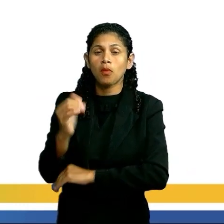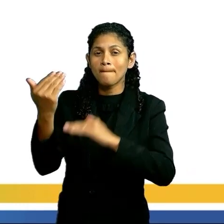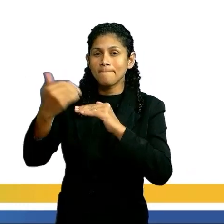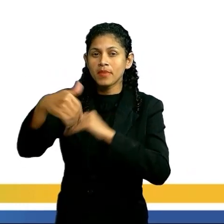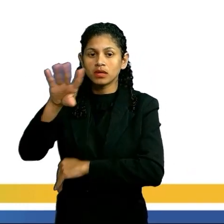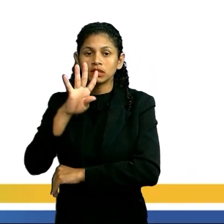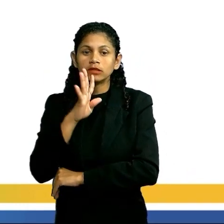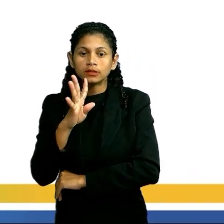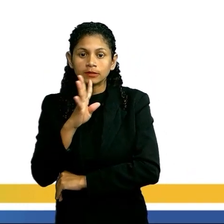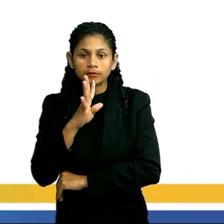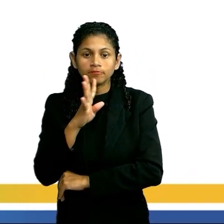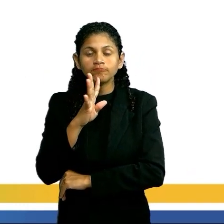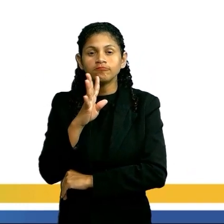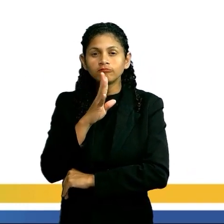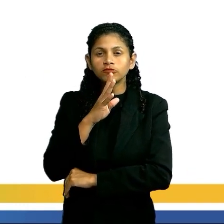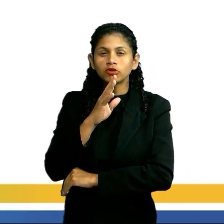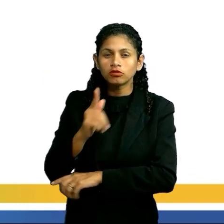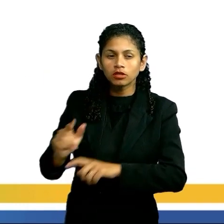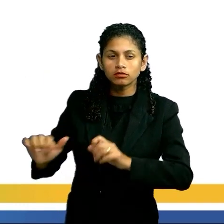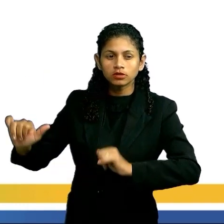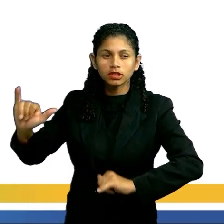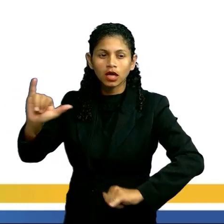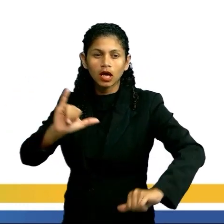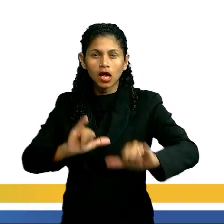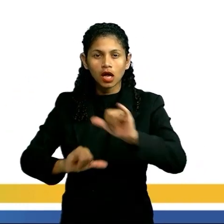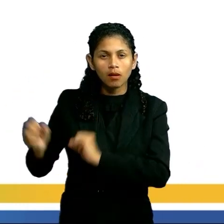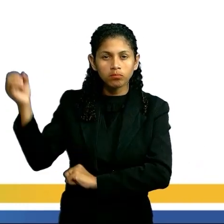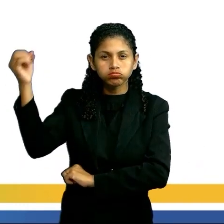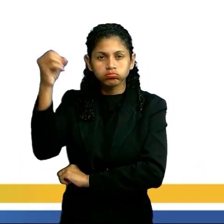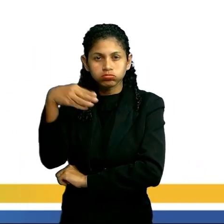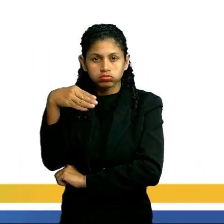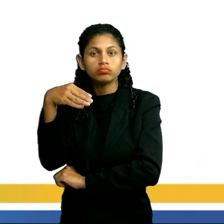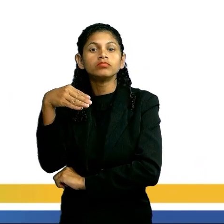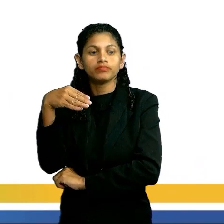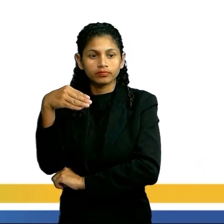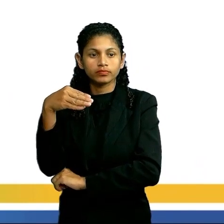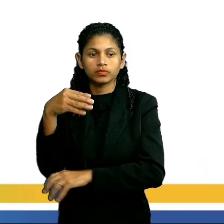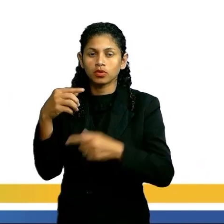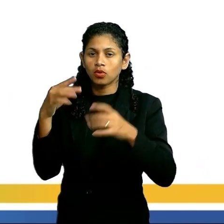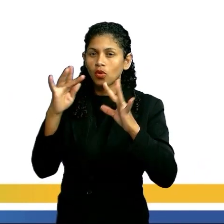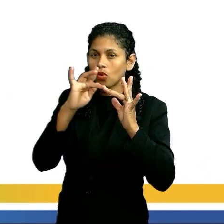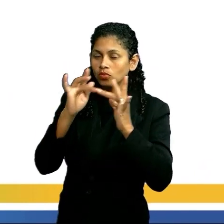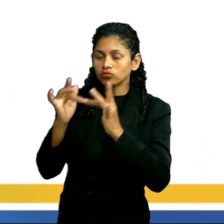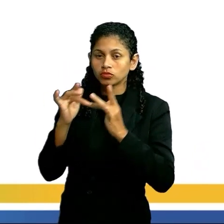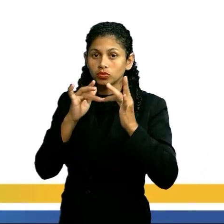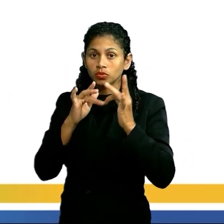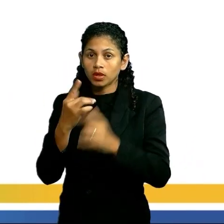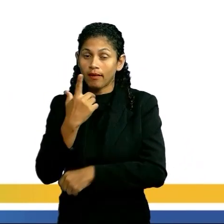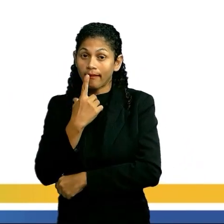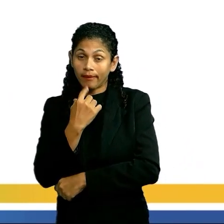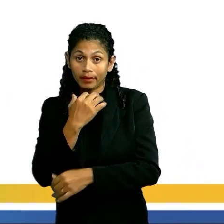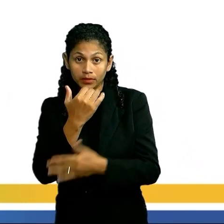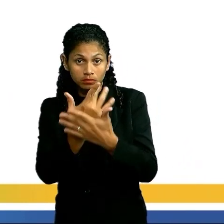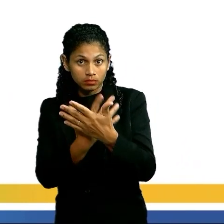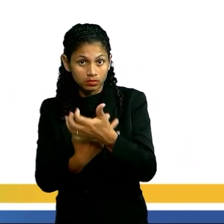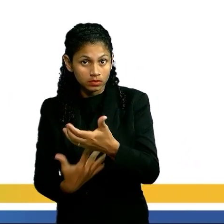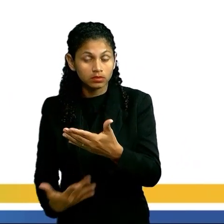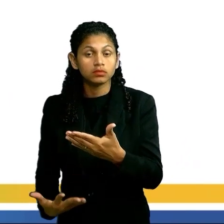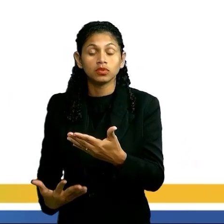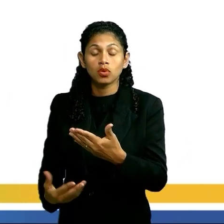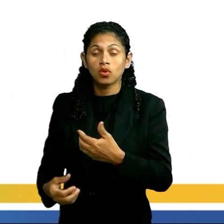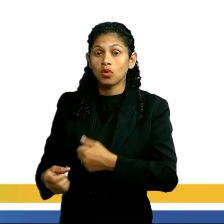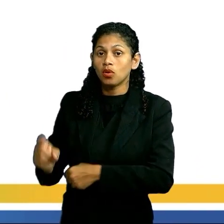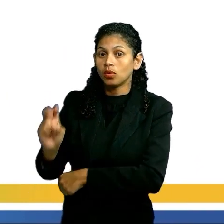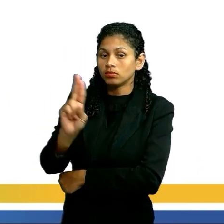da quimiluminescência. Quando em contato com o sangue, por exemplo, utiliza o